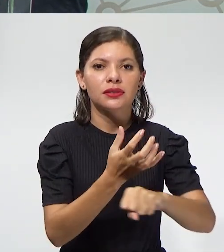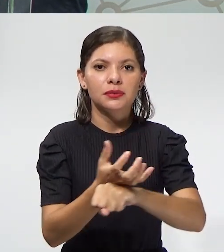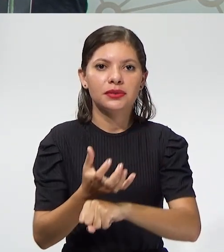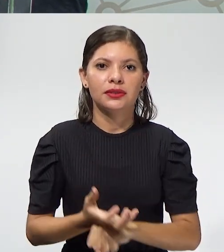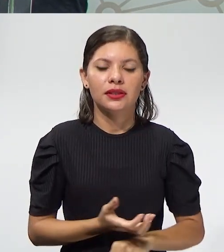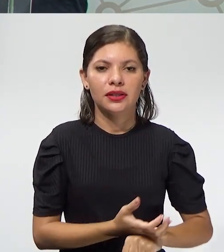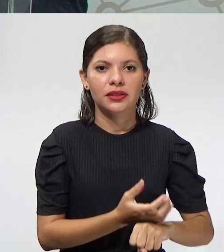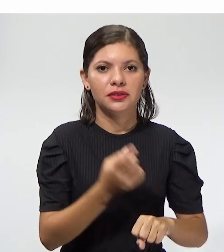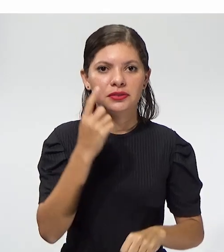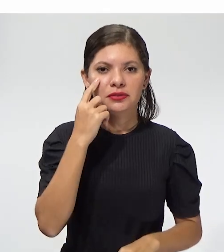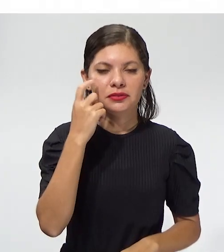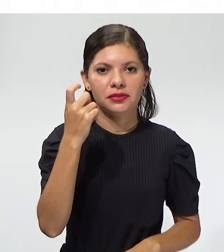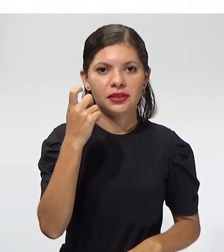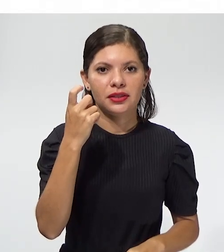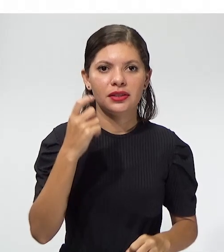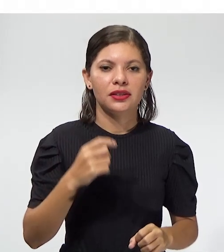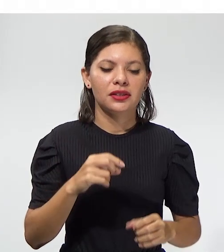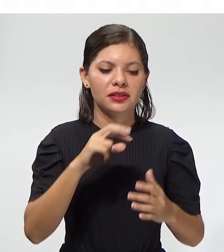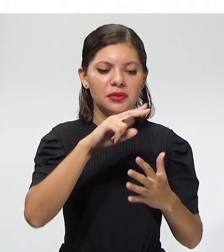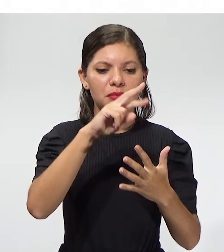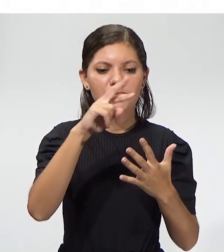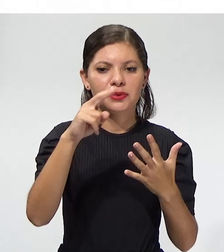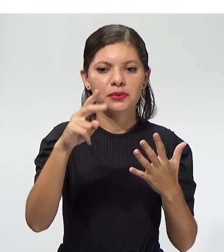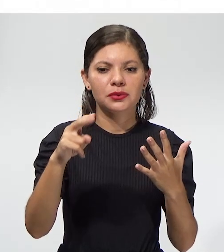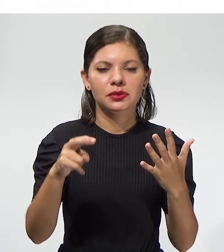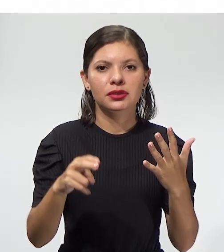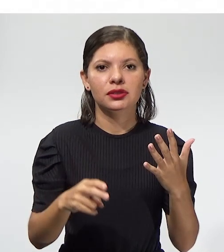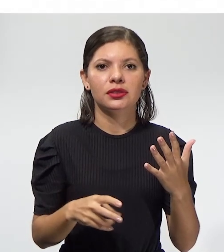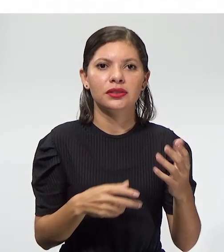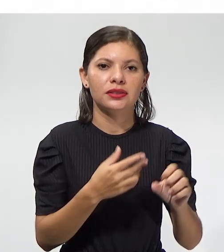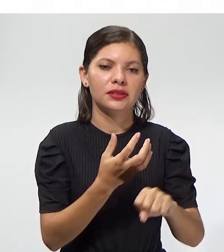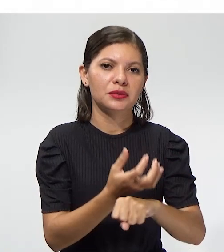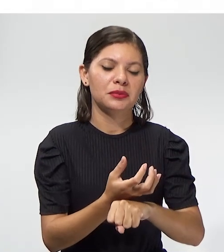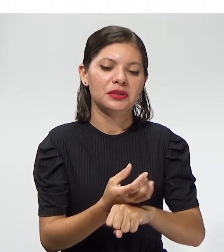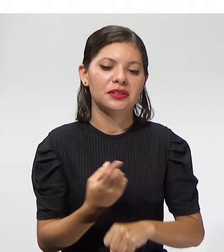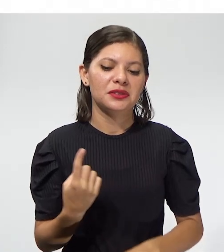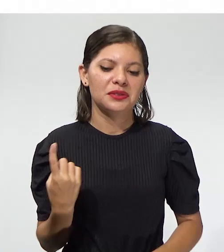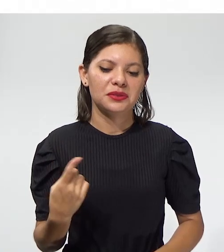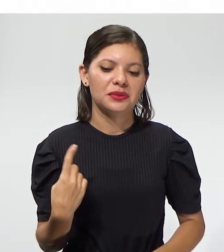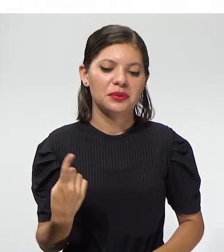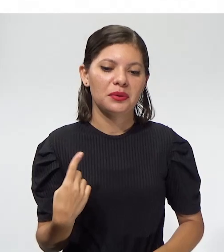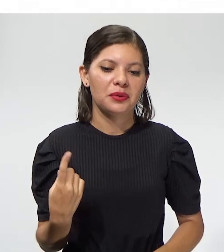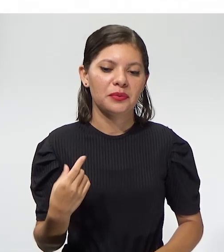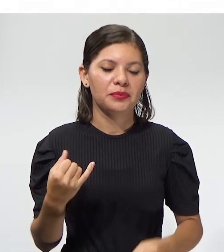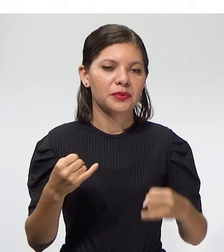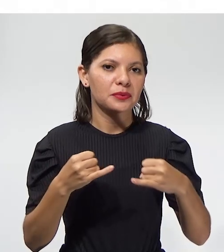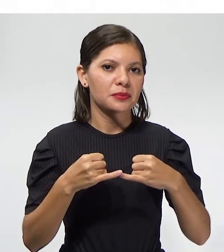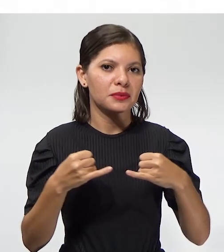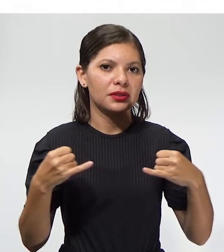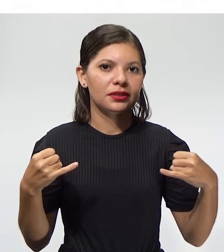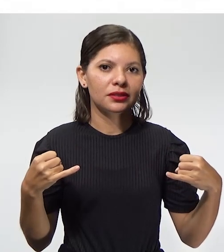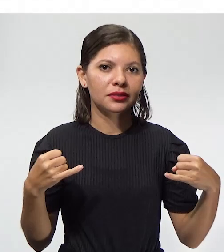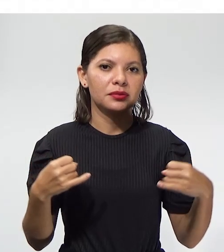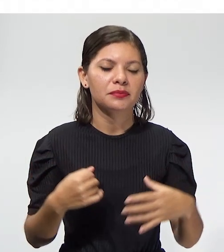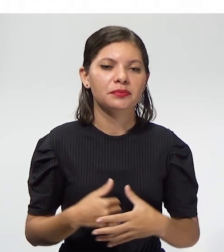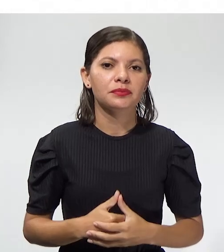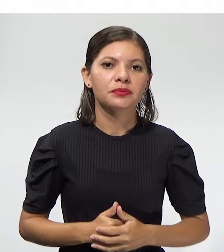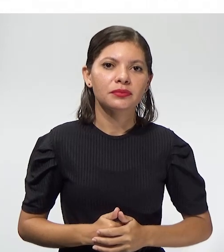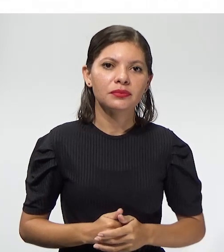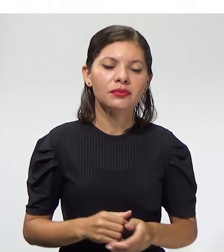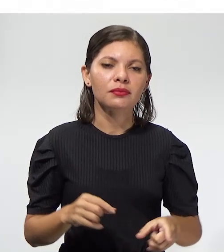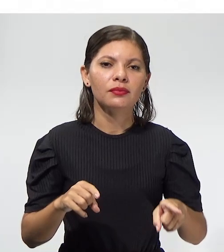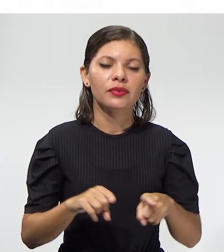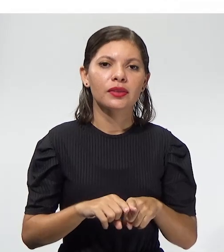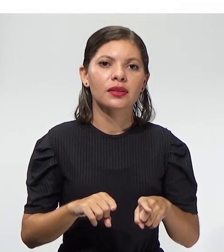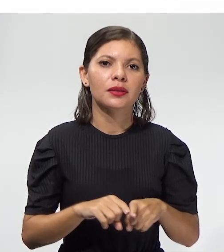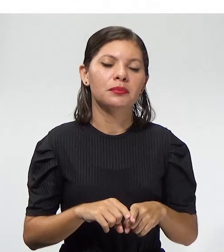de transdisciplinaridade, a gente vê que tem multidisciplinaridade totalmente isolado, né, professora? Numa linha